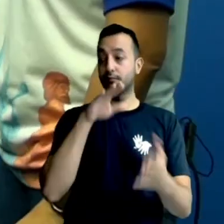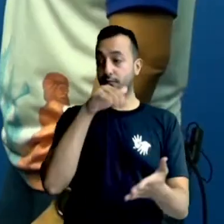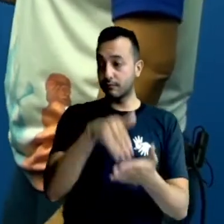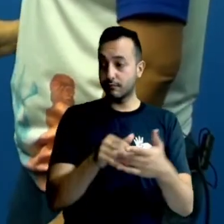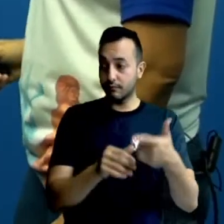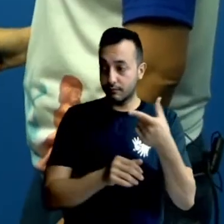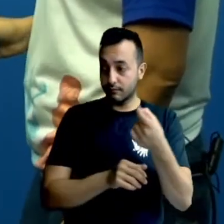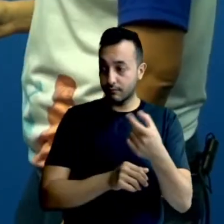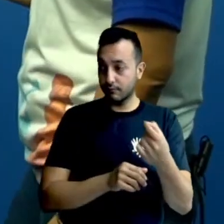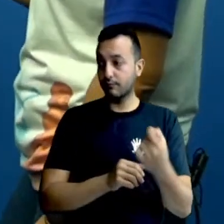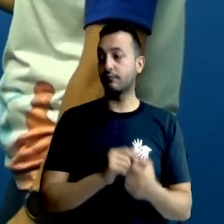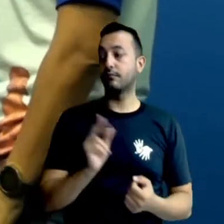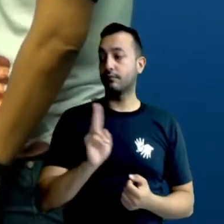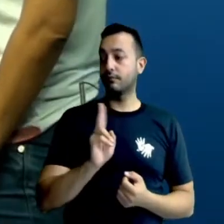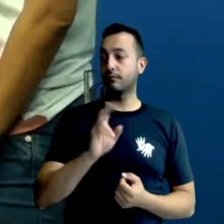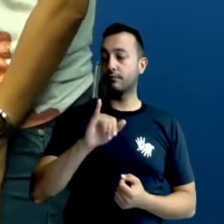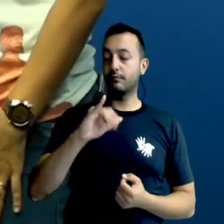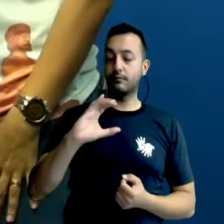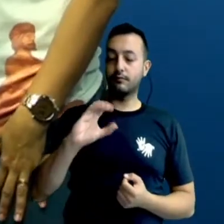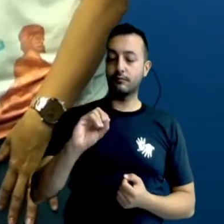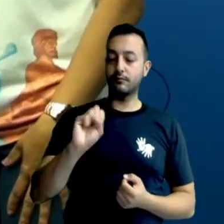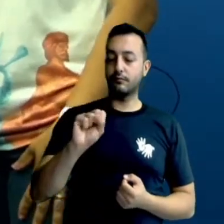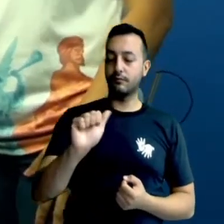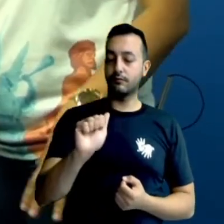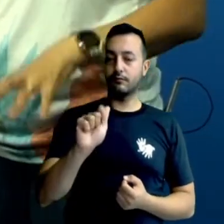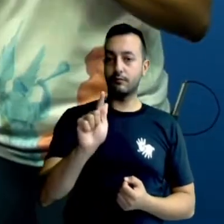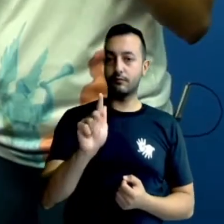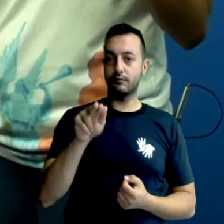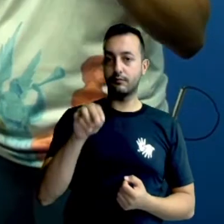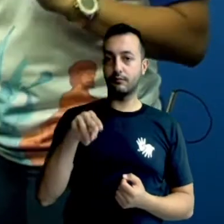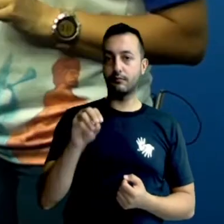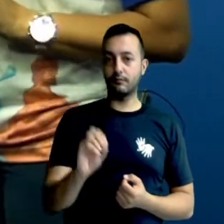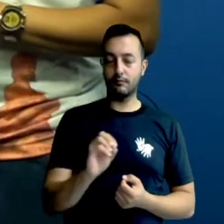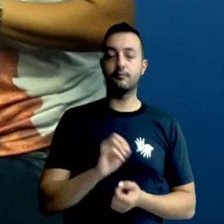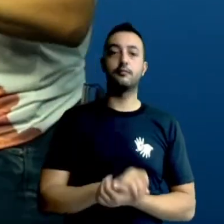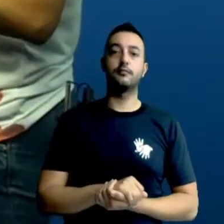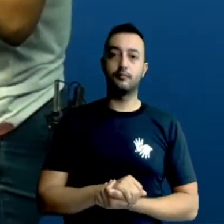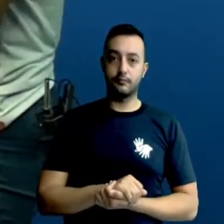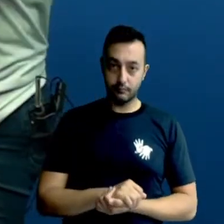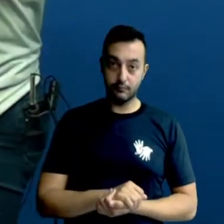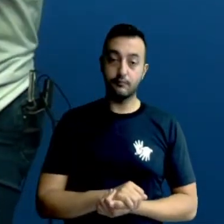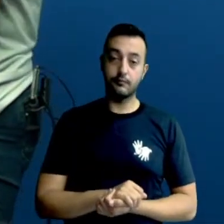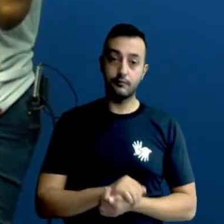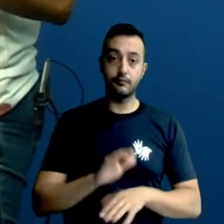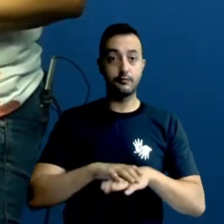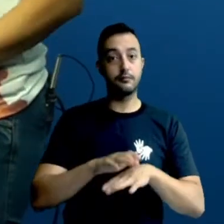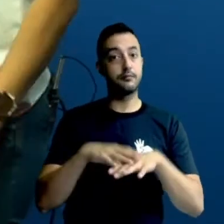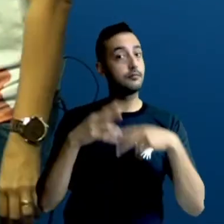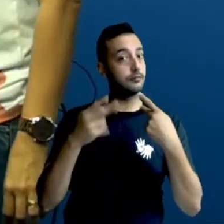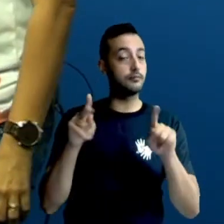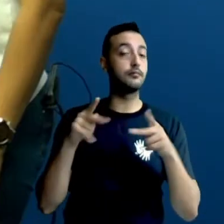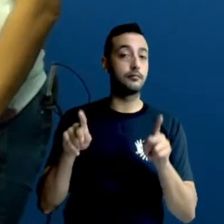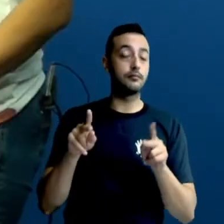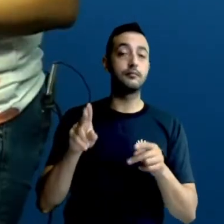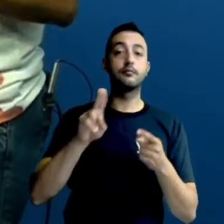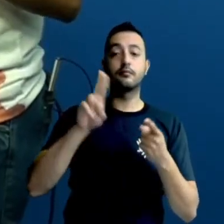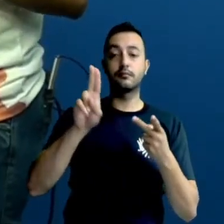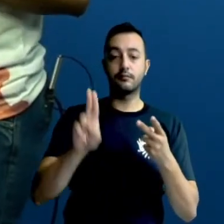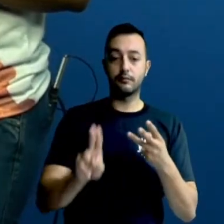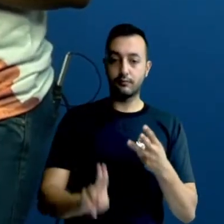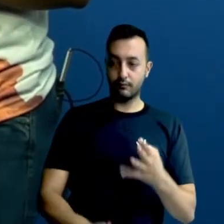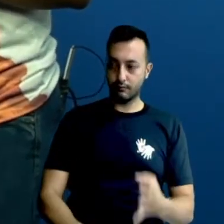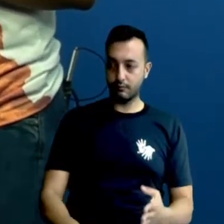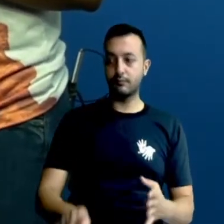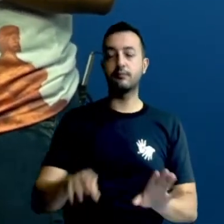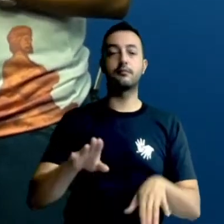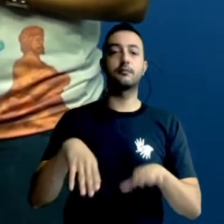tá? Que é o polígono, o icoságono, polígono com 20 lados. Então, aí eu deixo com vocês para ver o nome dos demais a